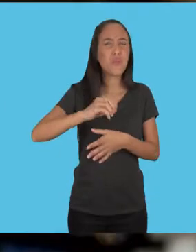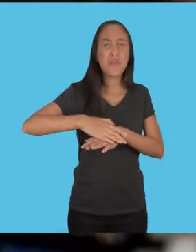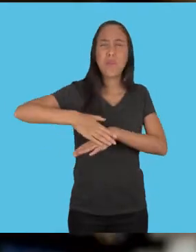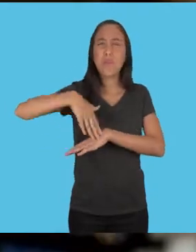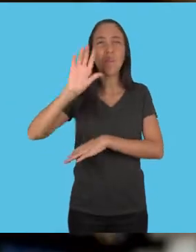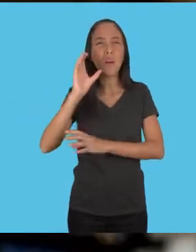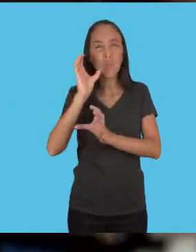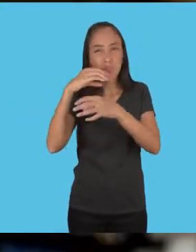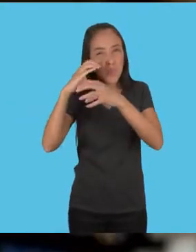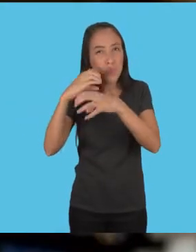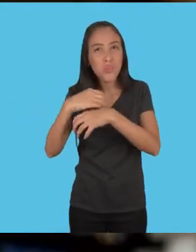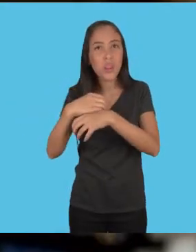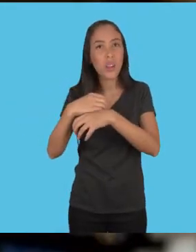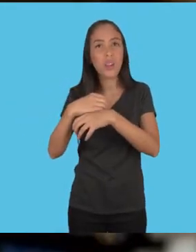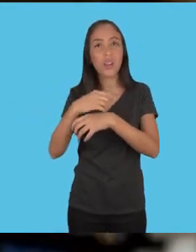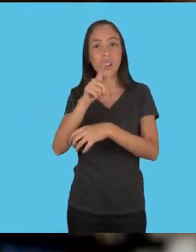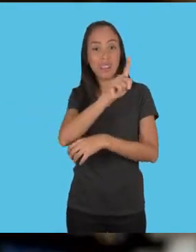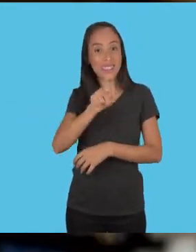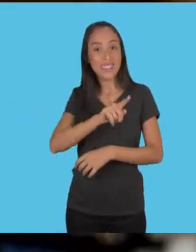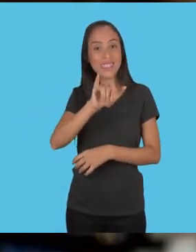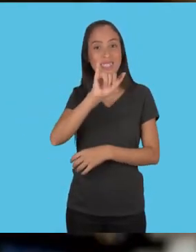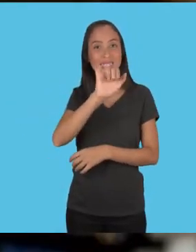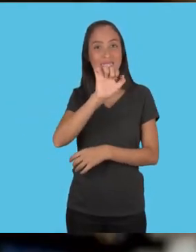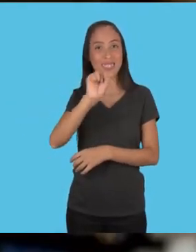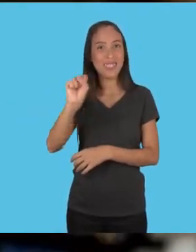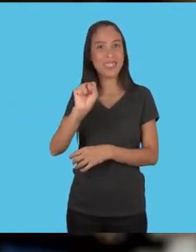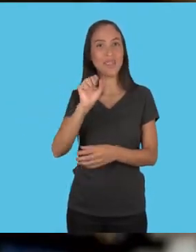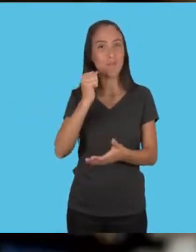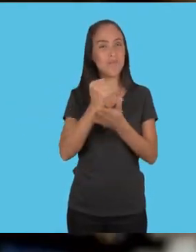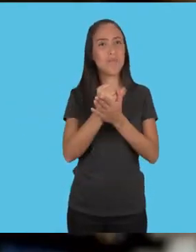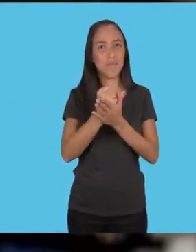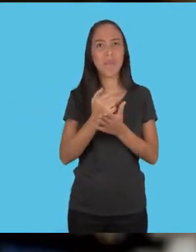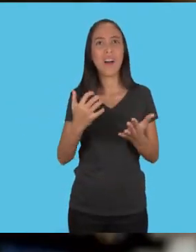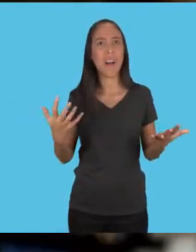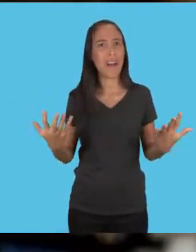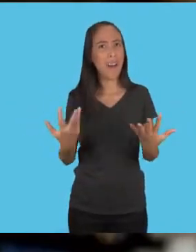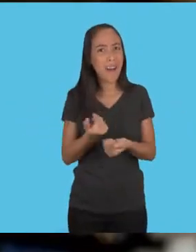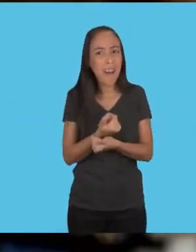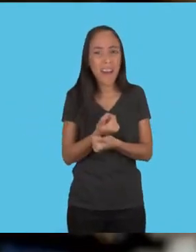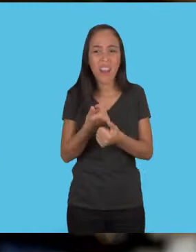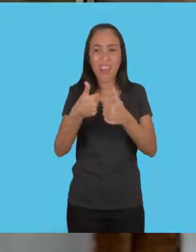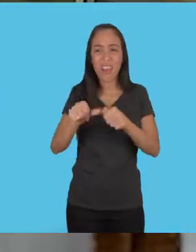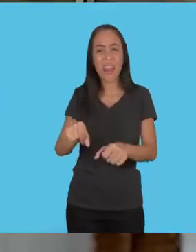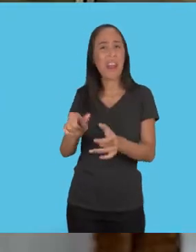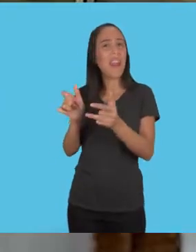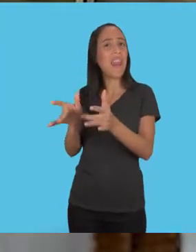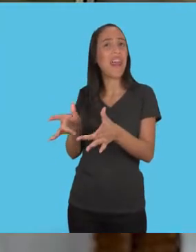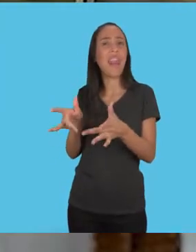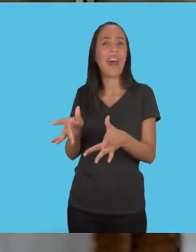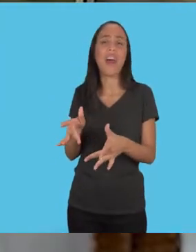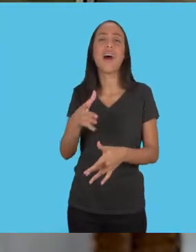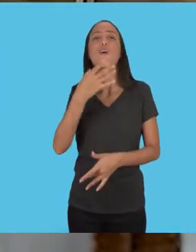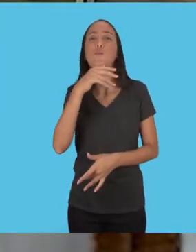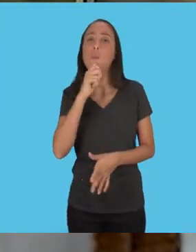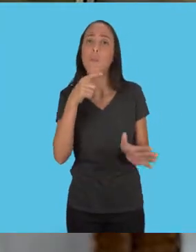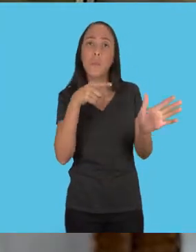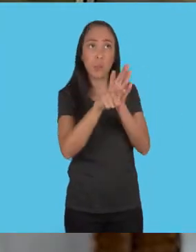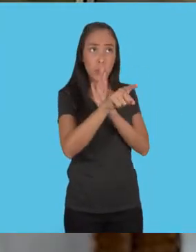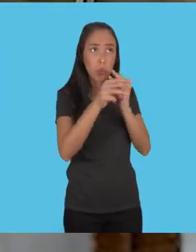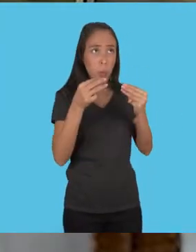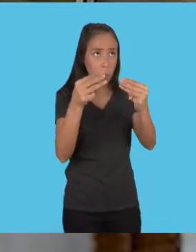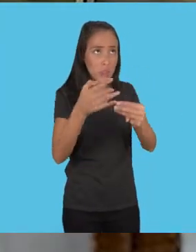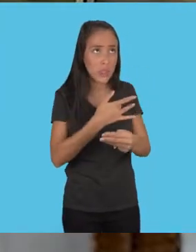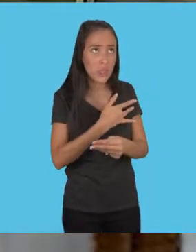microscópios Zeiss maravilhosos que estavam jogados. Aí ele perguntou para o pessoal